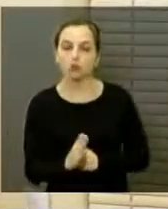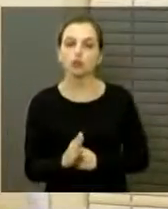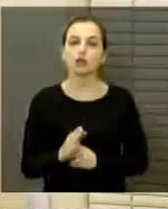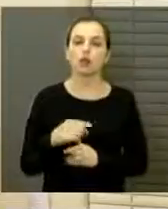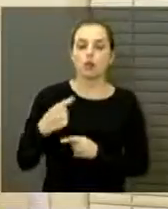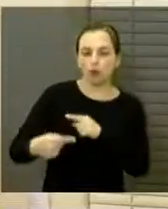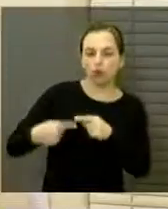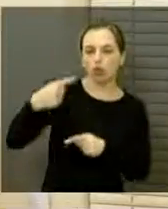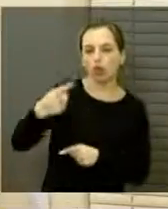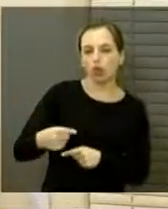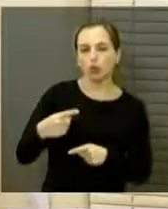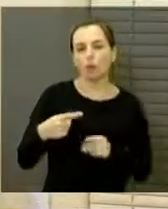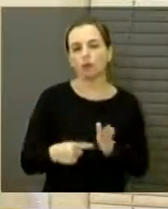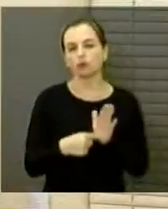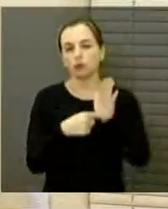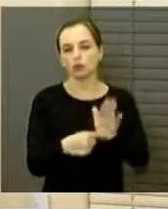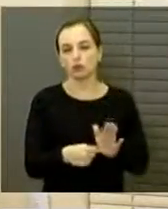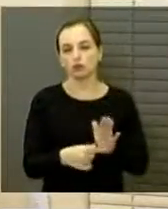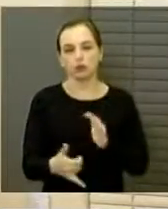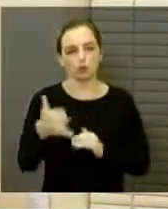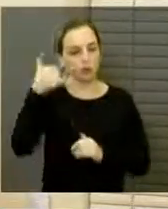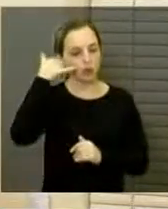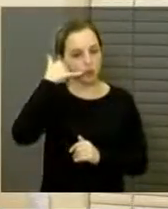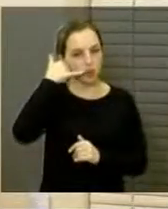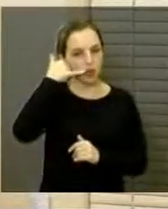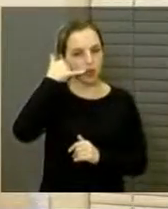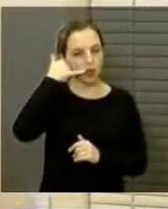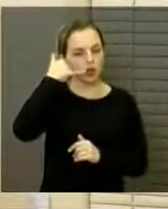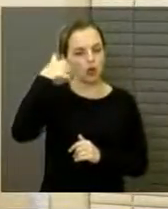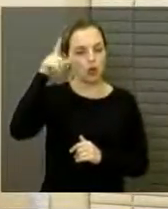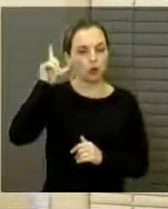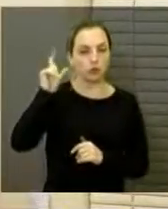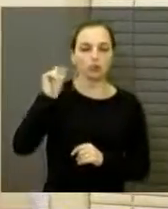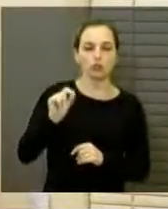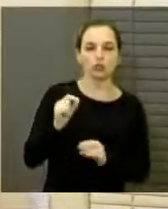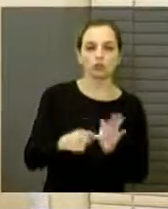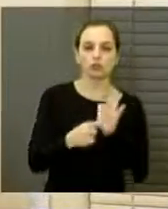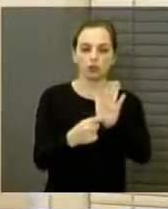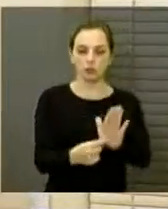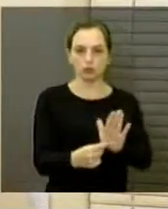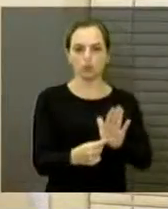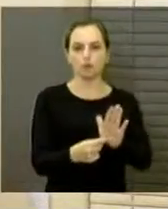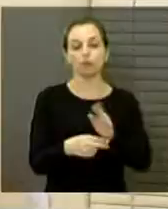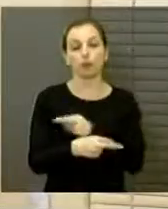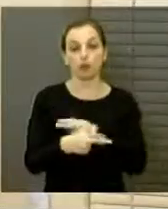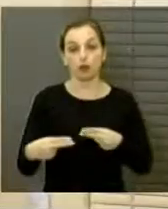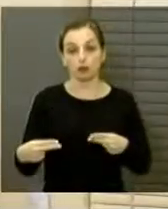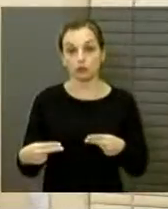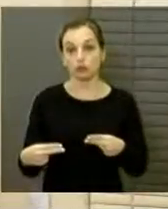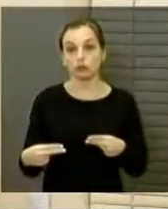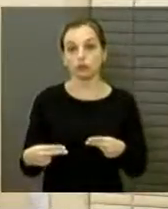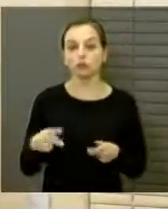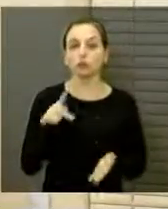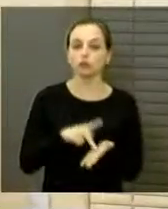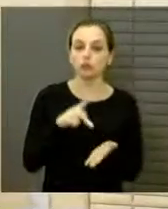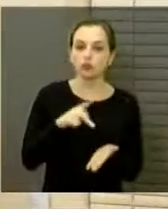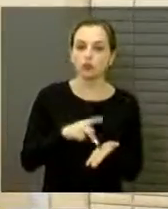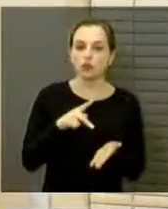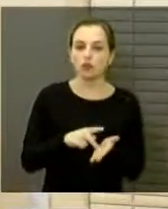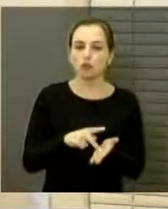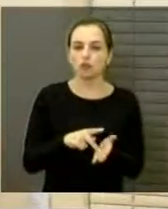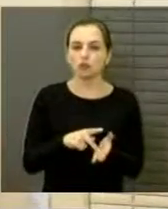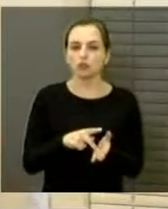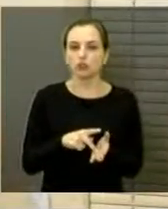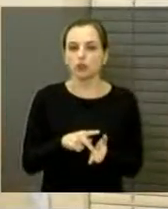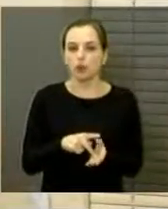das revelações do Grampo, da conversa do Romero Jucá ontem, isso ficou evidente, de que as coisas se trataram de fato mesmo de uma